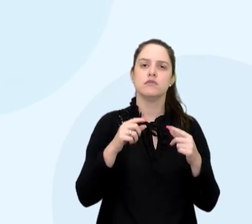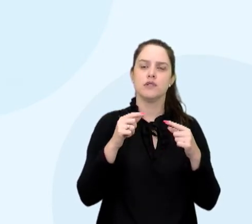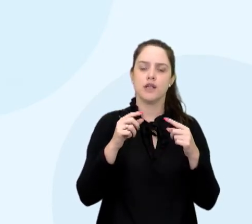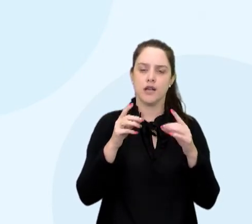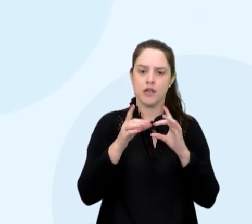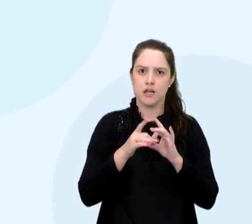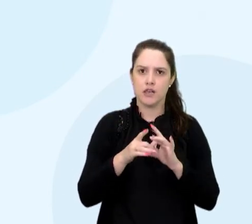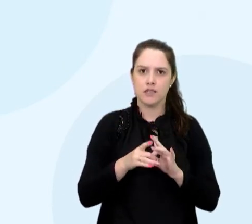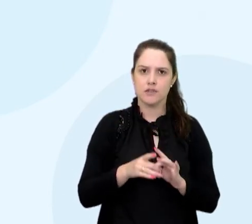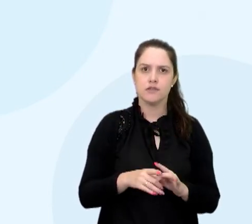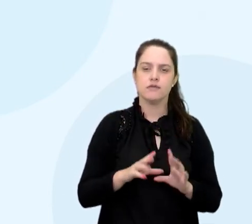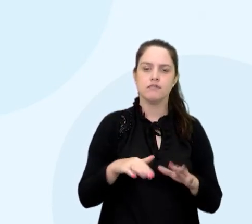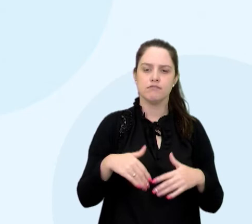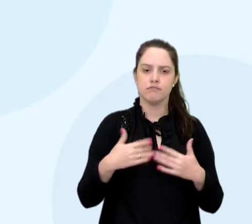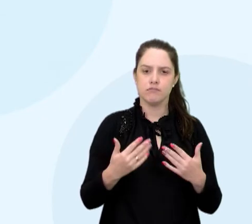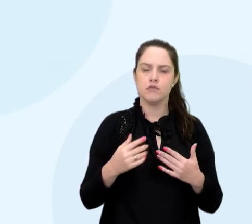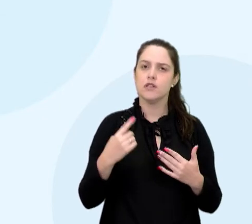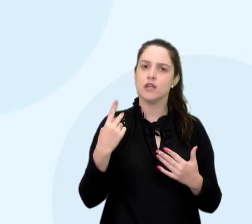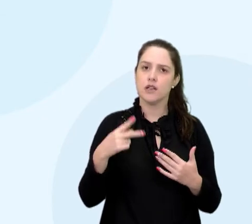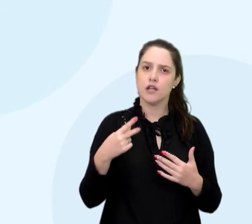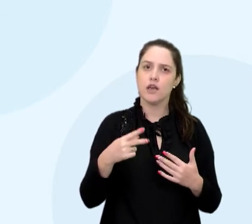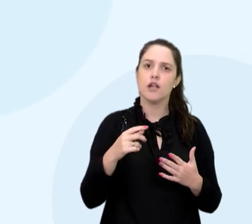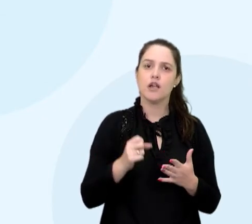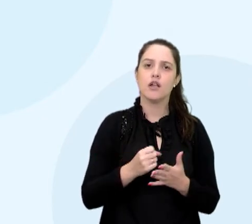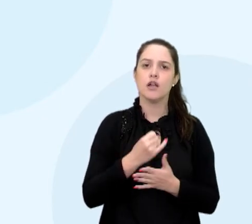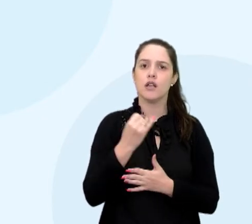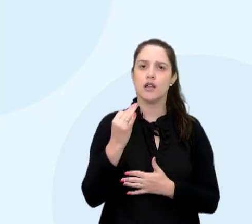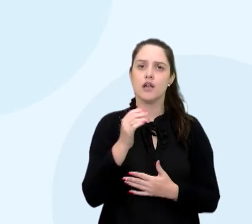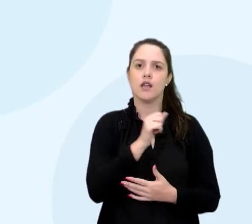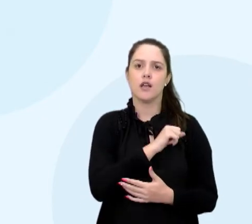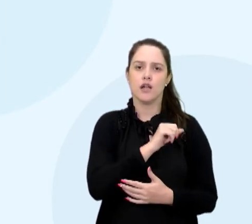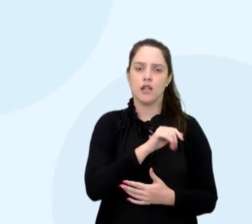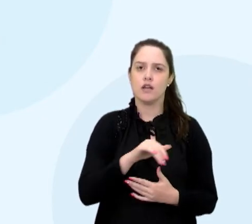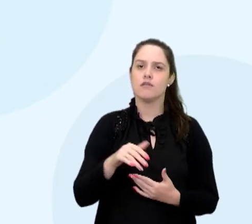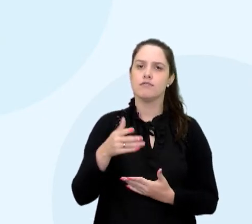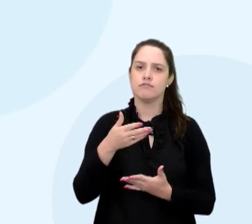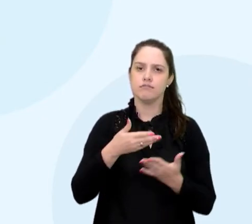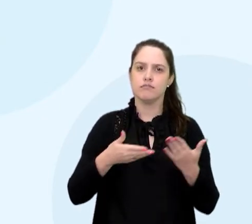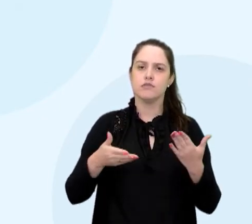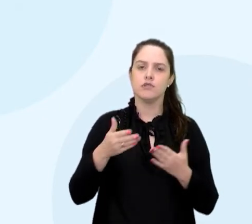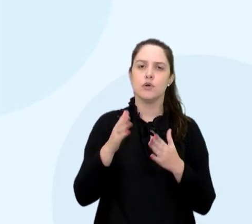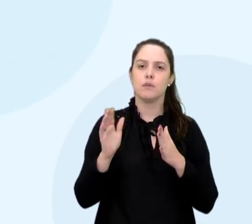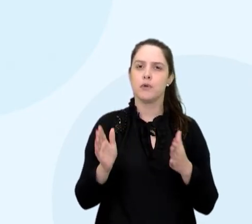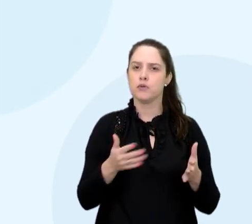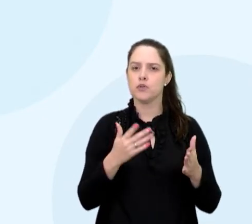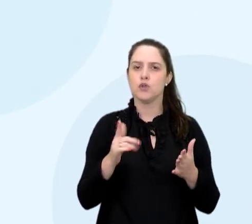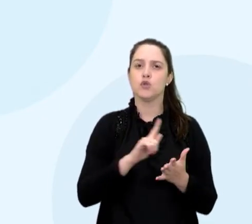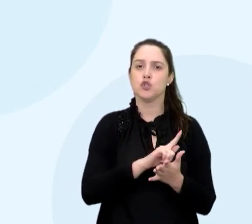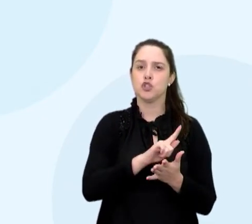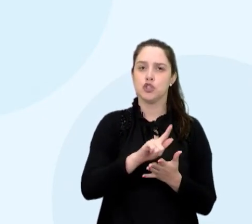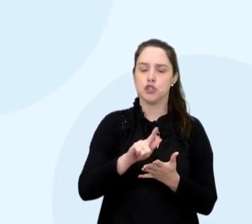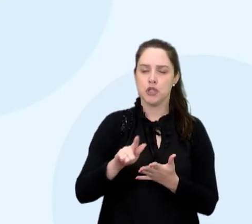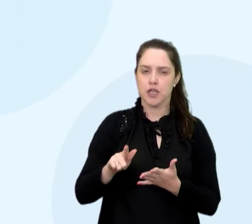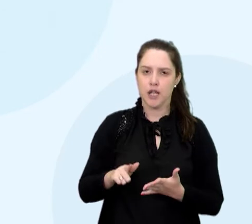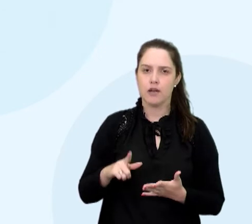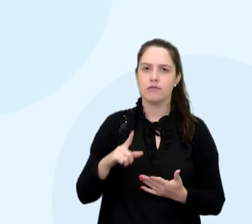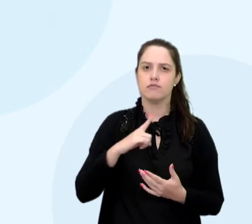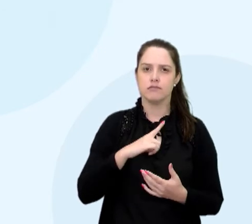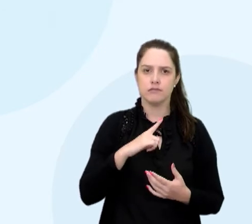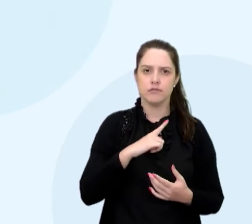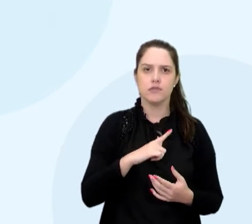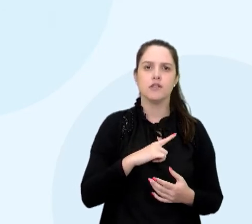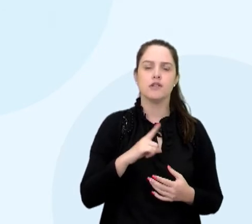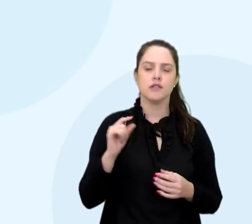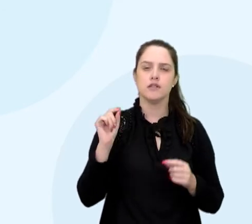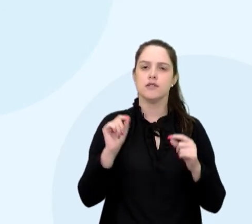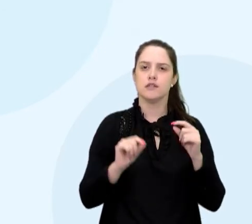sobre memes, e no caso dessa atividade, é a possibilidade de criação de produção do gênero que tenha relação com as notícias ou canais